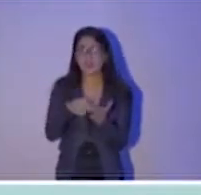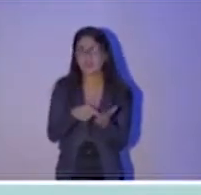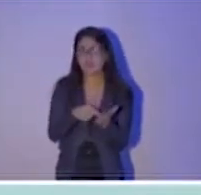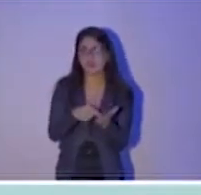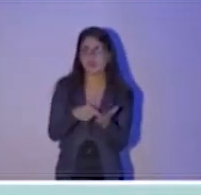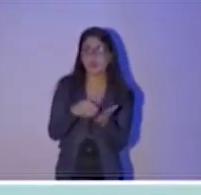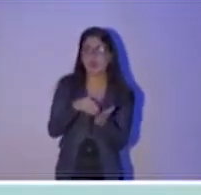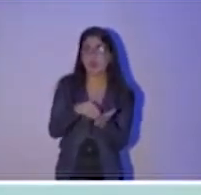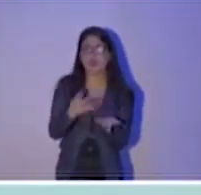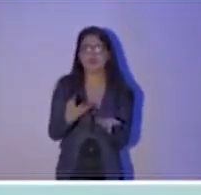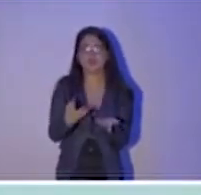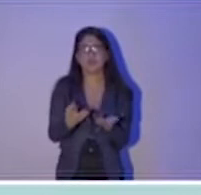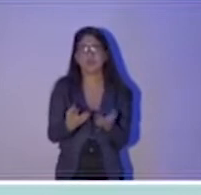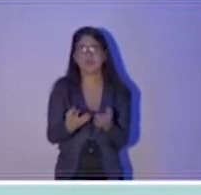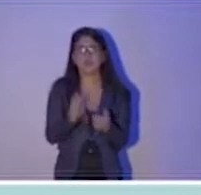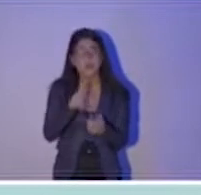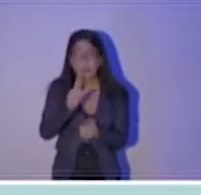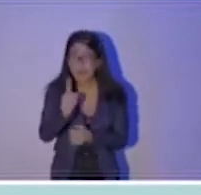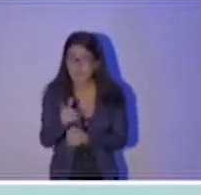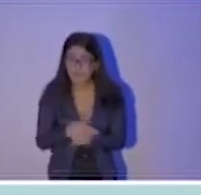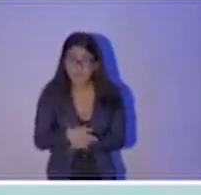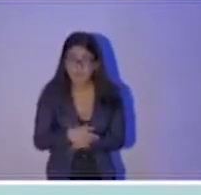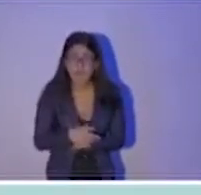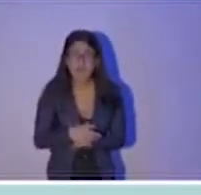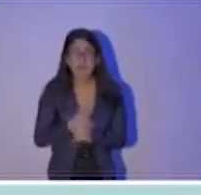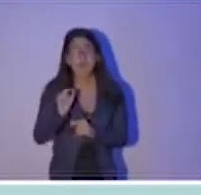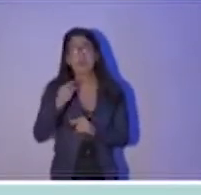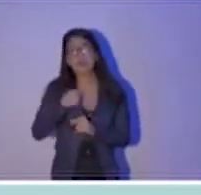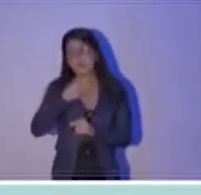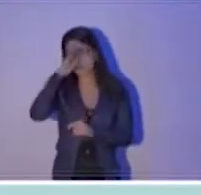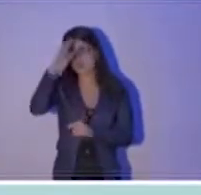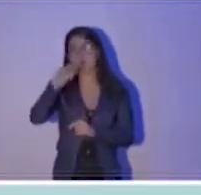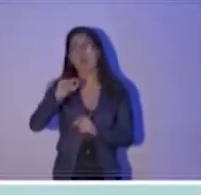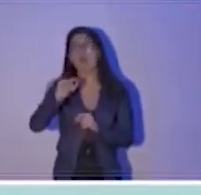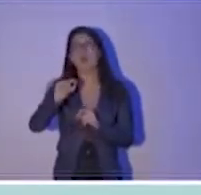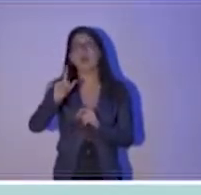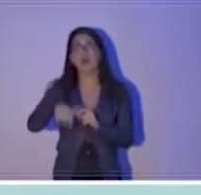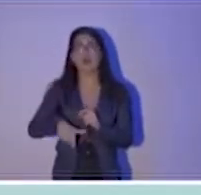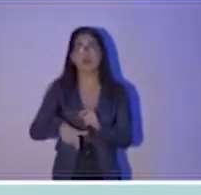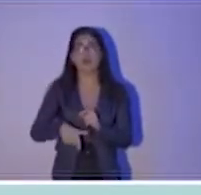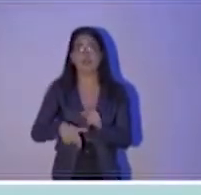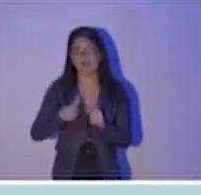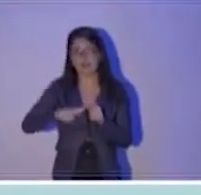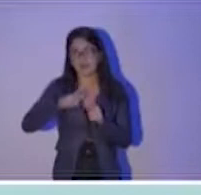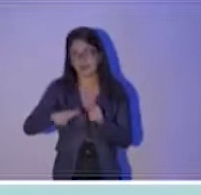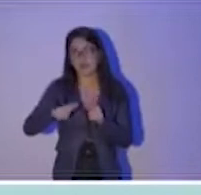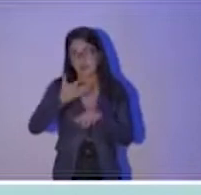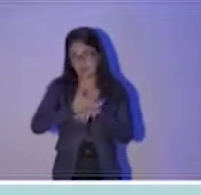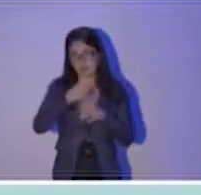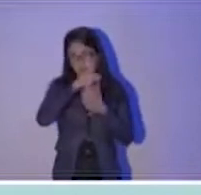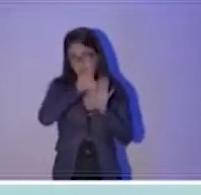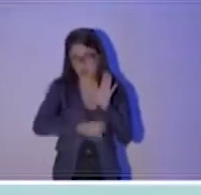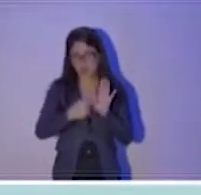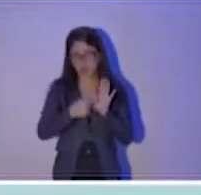grande concorrente do currículo. Não é. O grande concorrente do currículo chama-se SAEB. Porque na